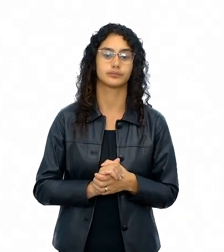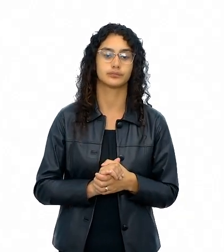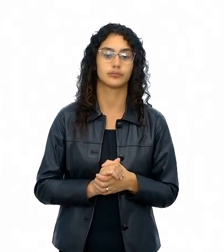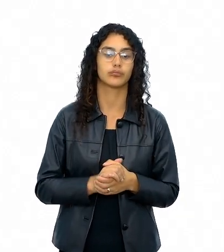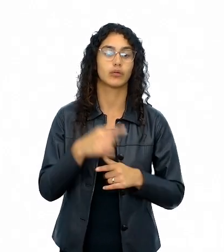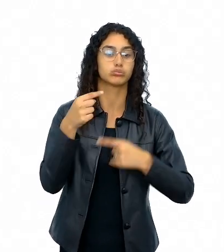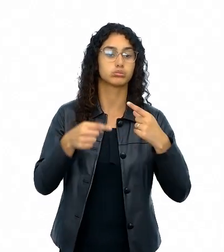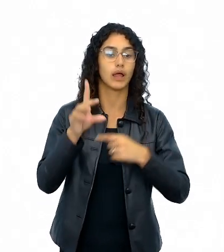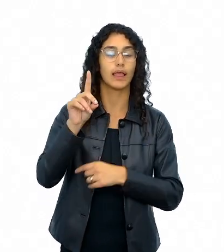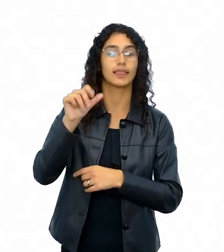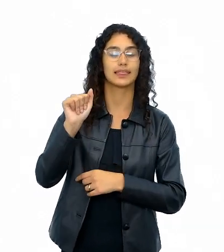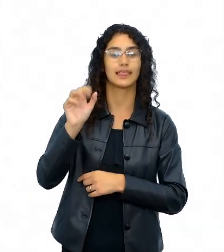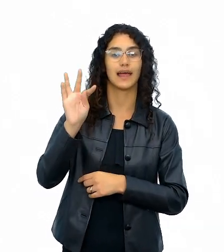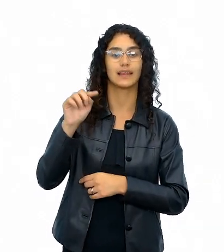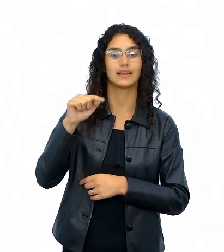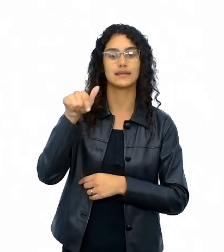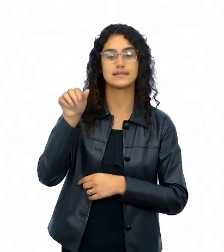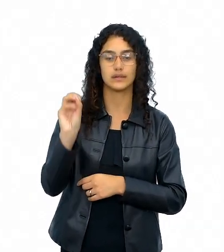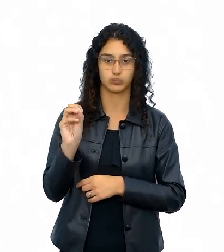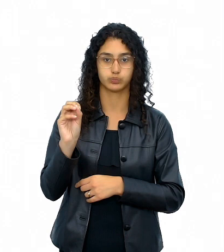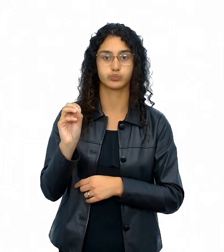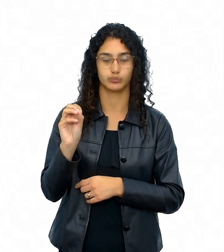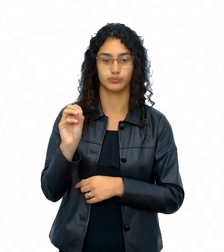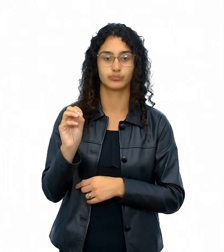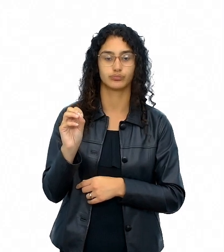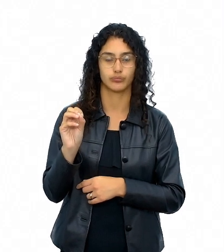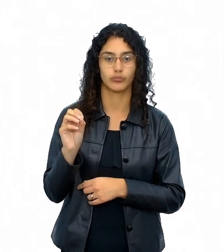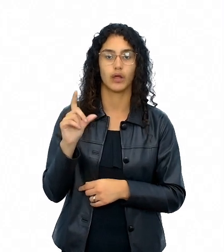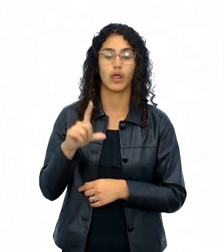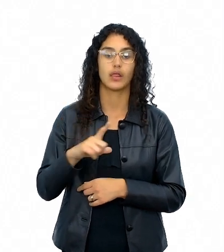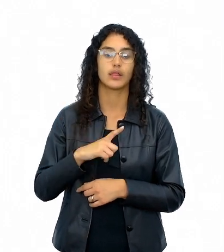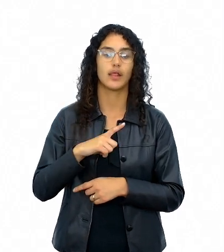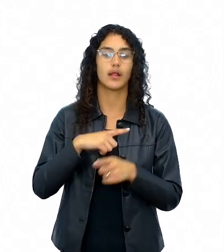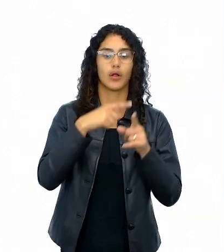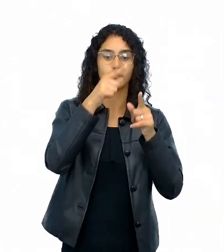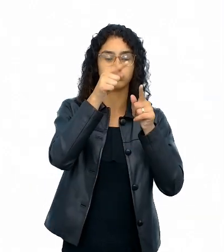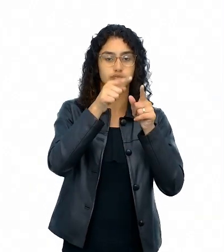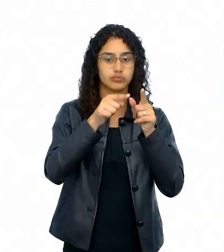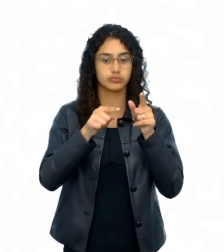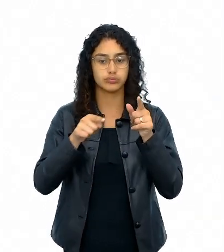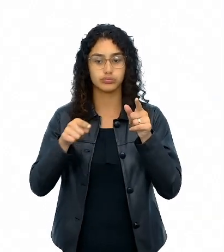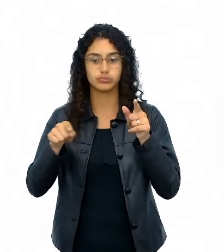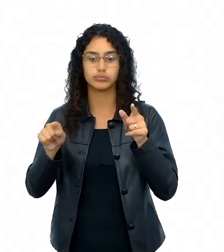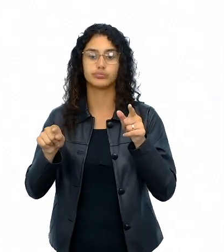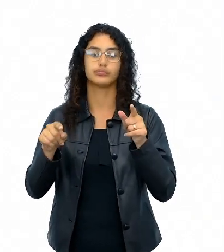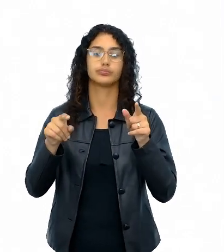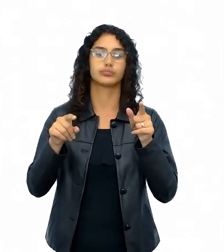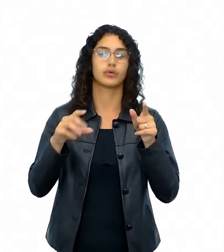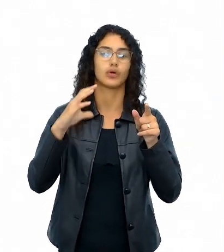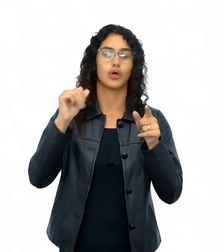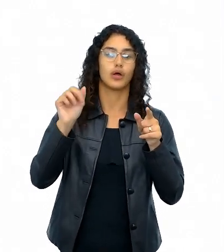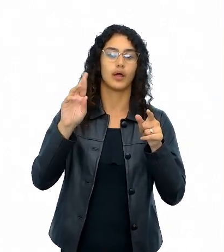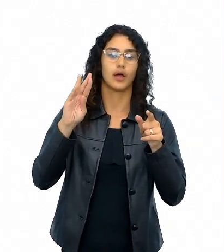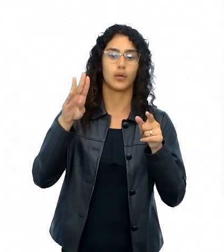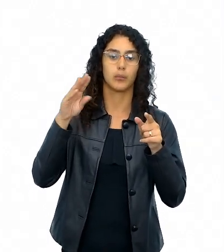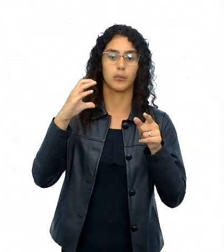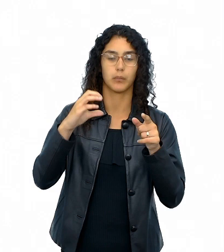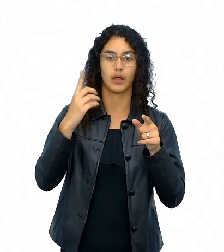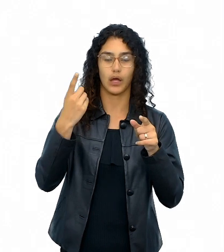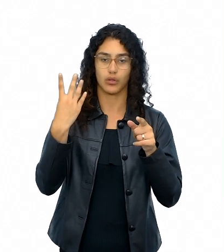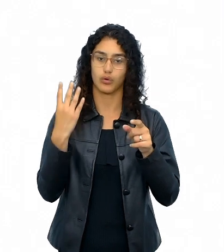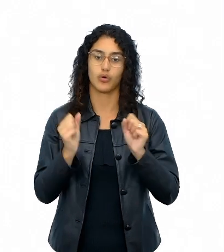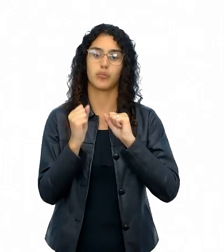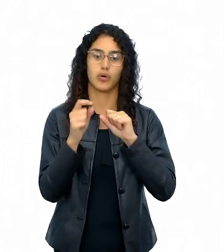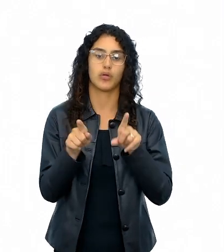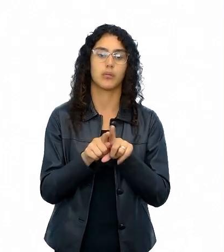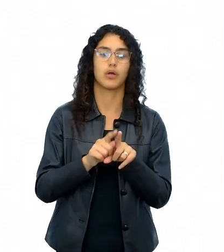uma discussão sobre datação de fósseis, né? Sobre a curva de decaimento do carbono 14. E aí a gente pode